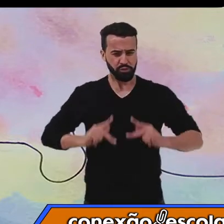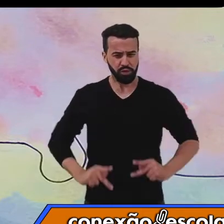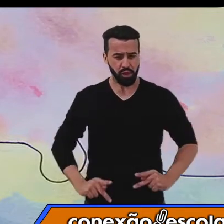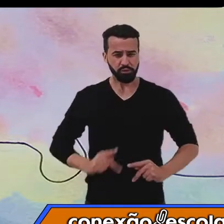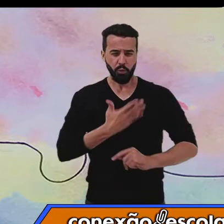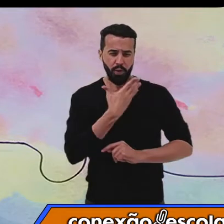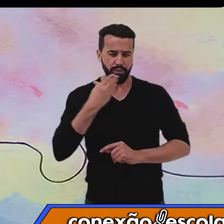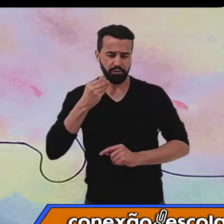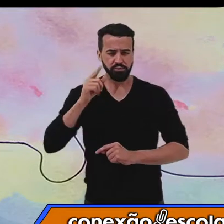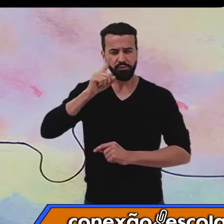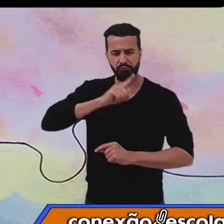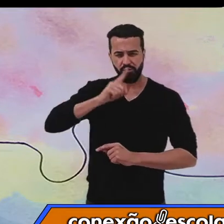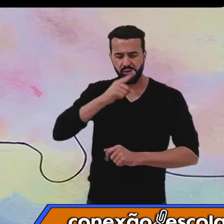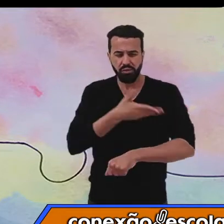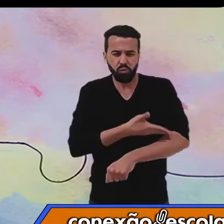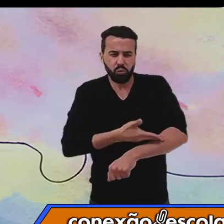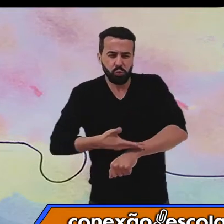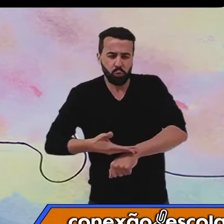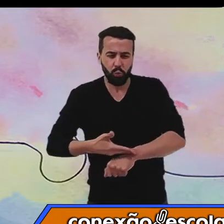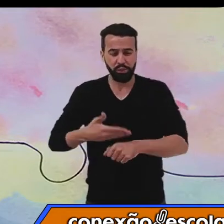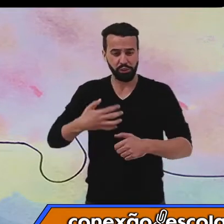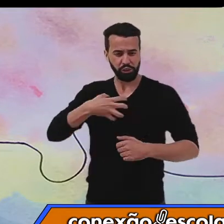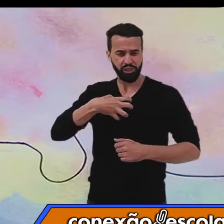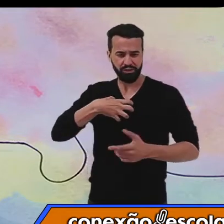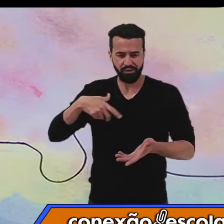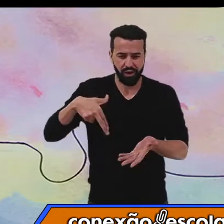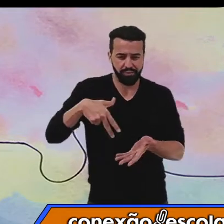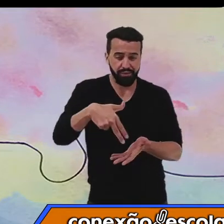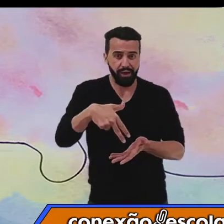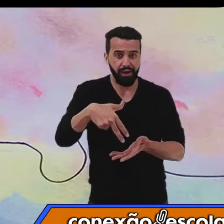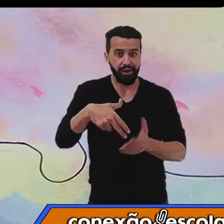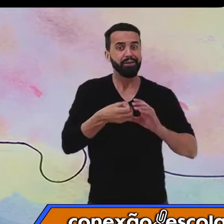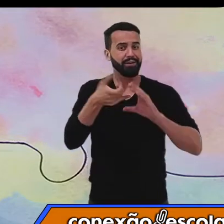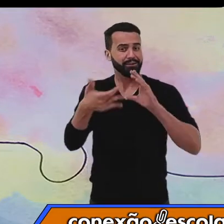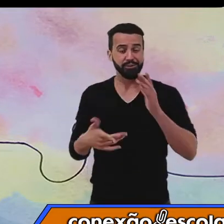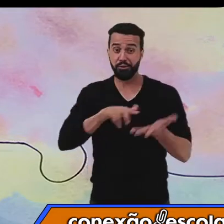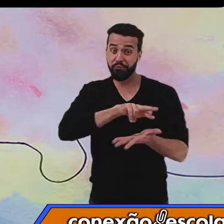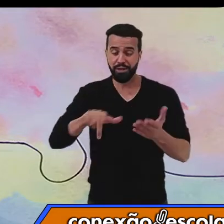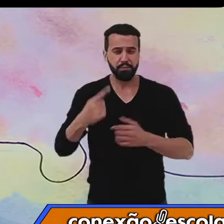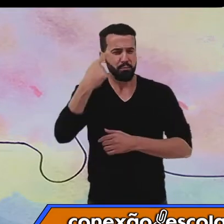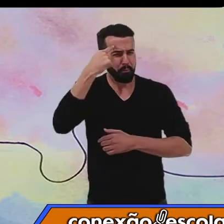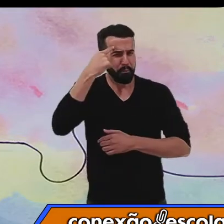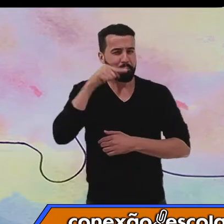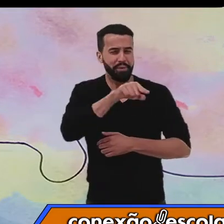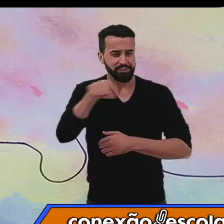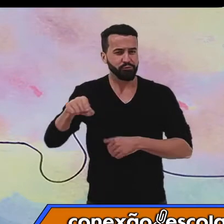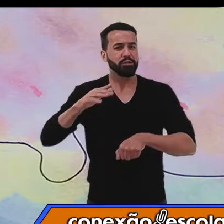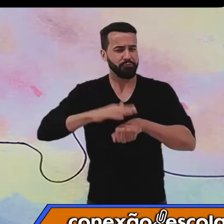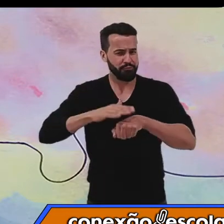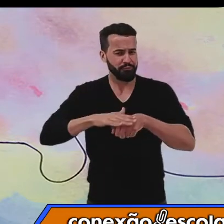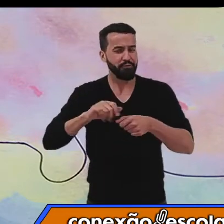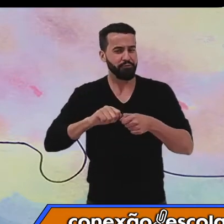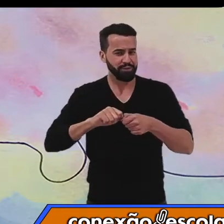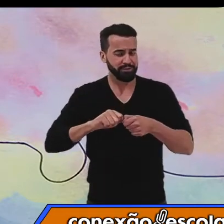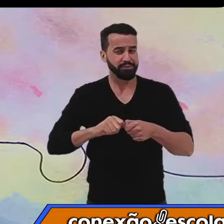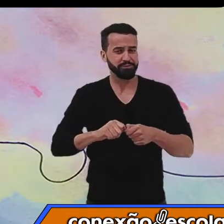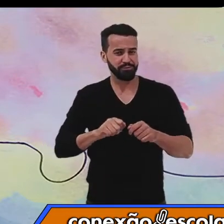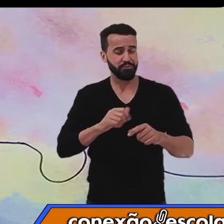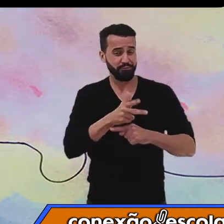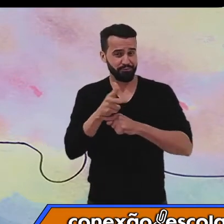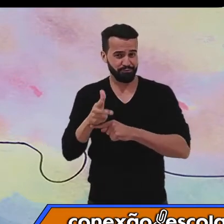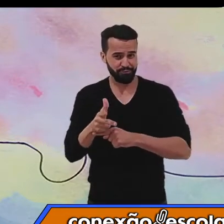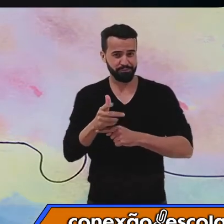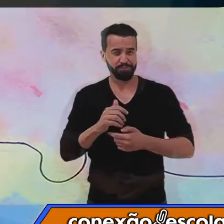qualidades, defeitos, manias, formas de andar, dentre outras características. Um bom trabalho e vamos ao vídeo agora.